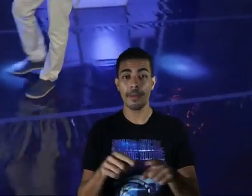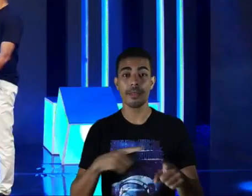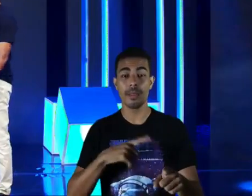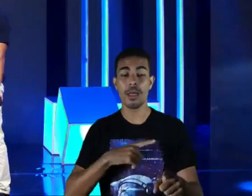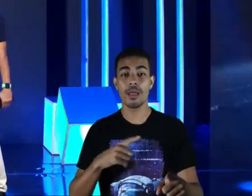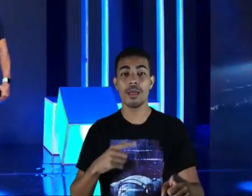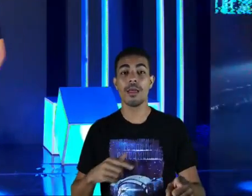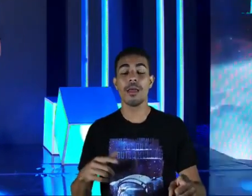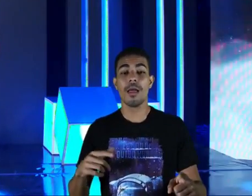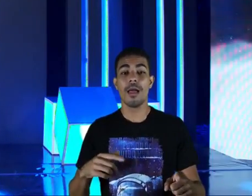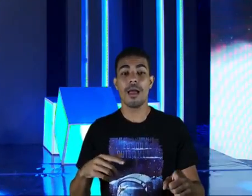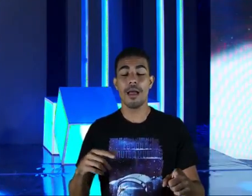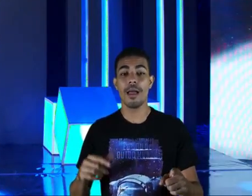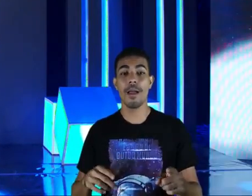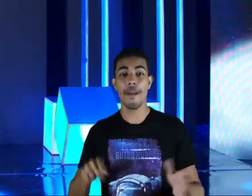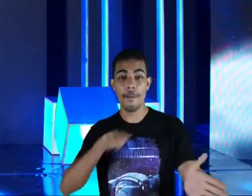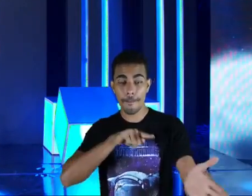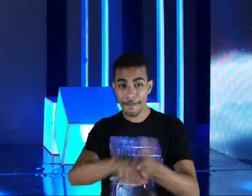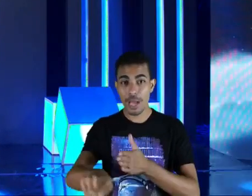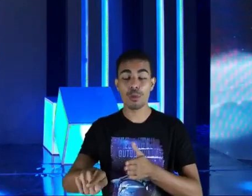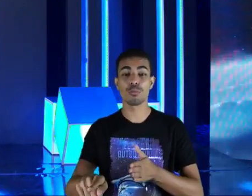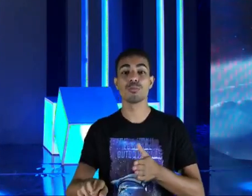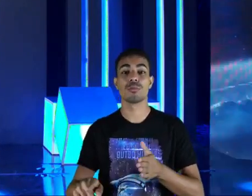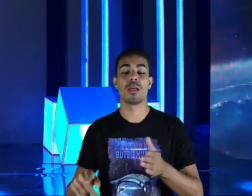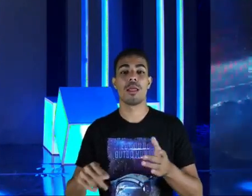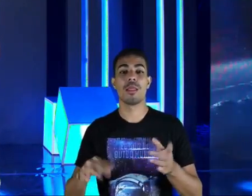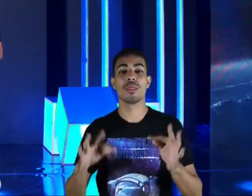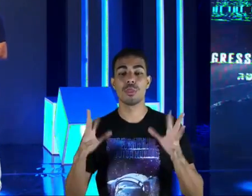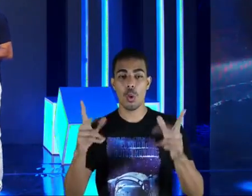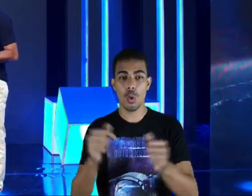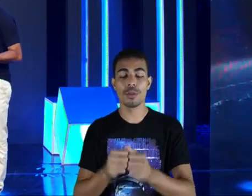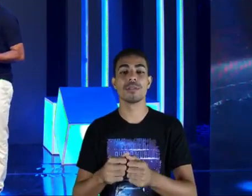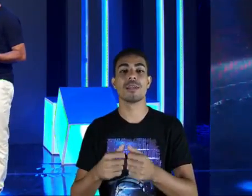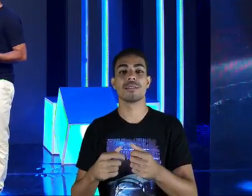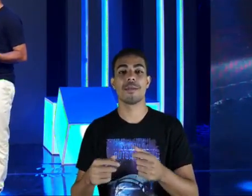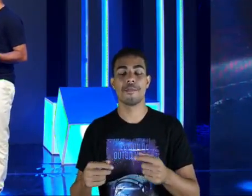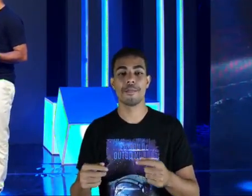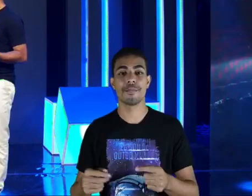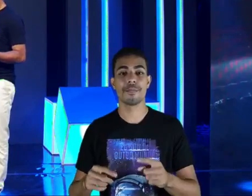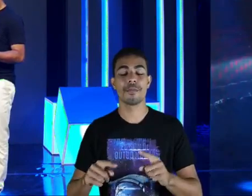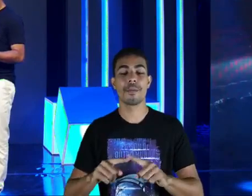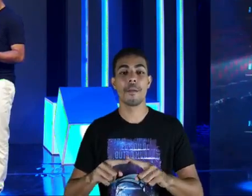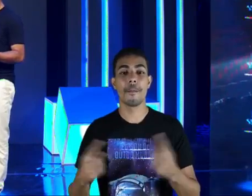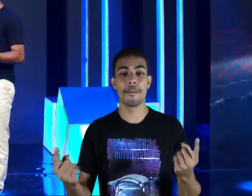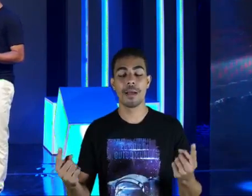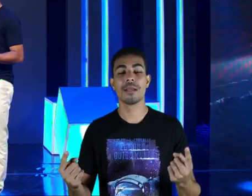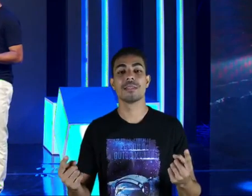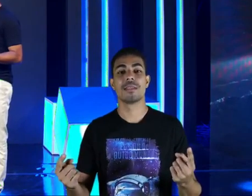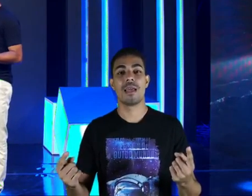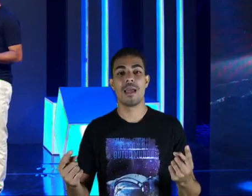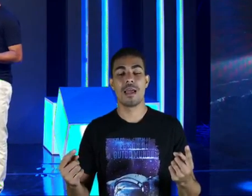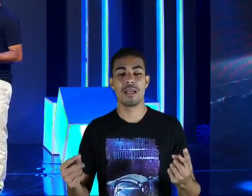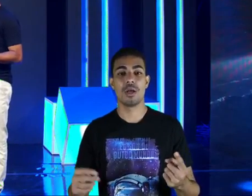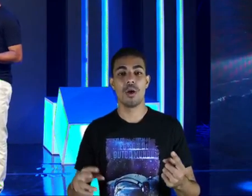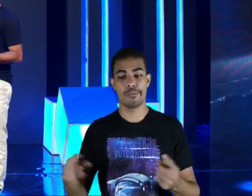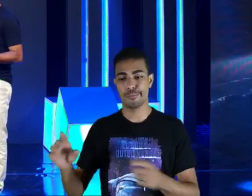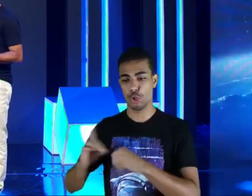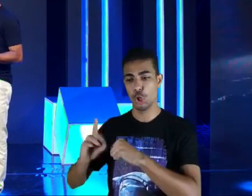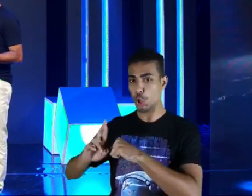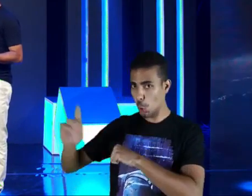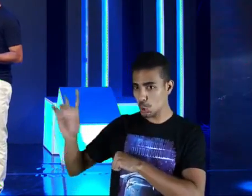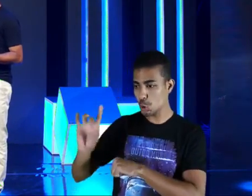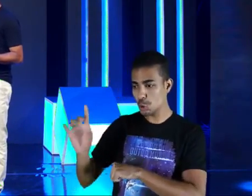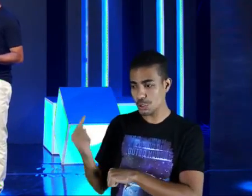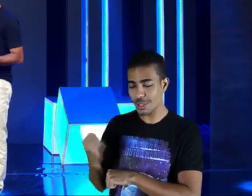vendo todas as perguntas, está olhando, está conectado. E aí eu quero responder as suas perguntas, tá? Opa, não vamos sou lá. O doutor Rodrigo Silva, mas estou aqui